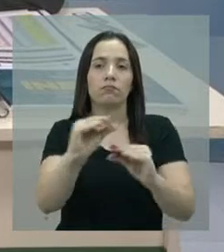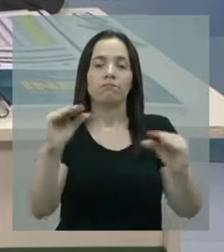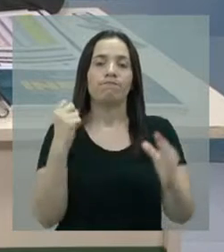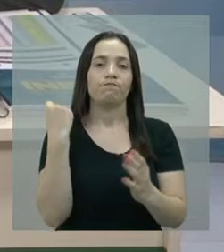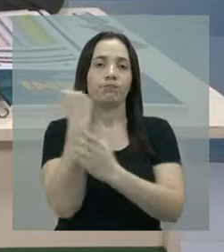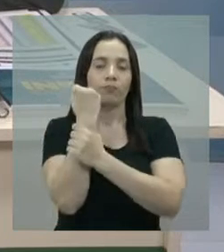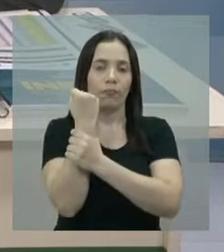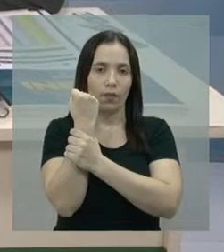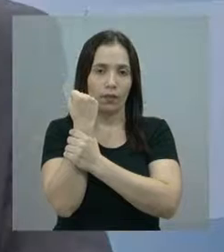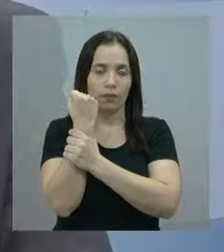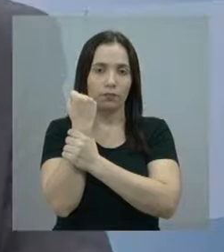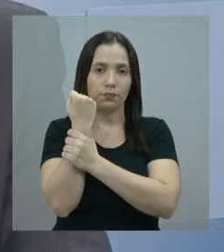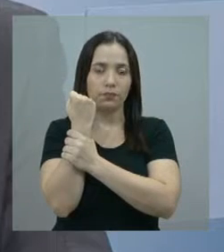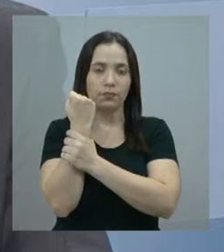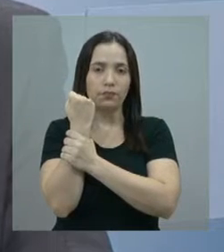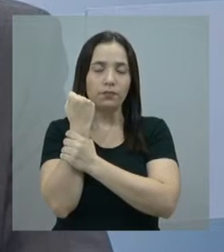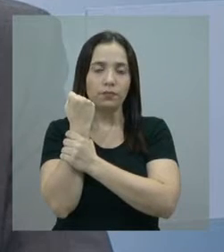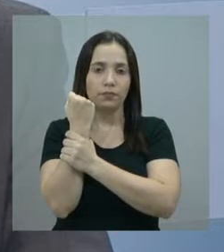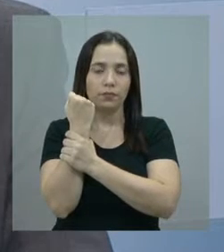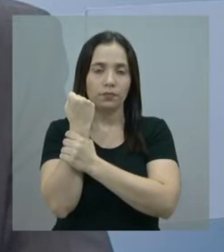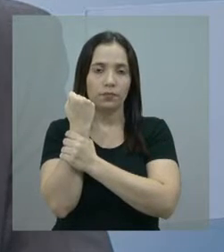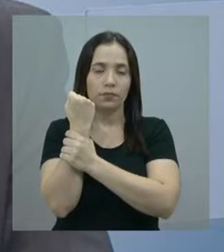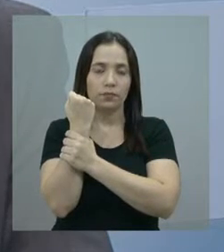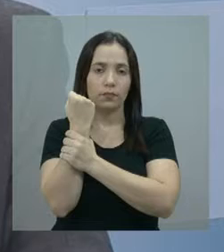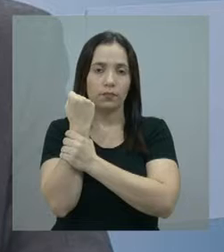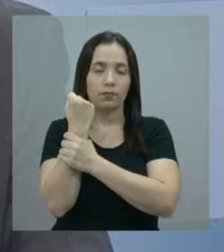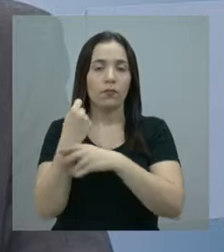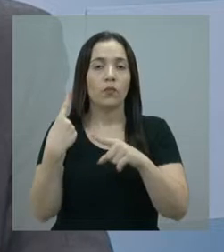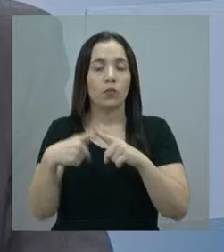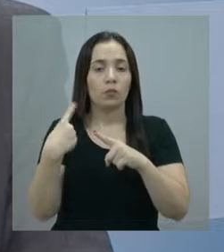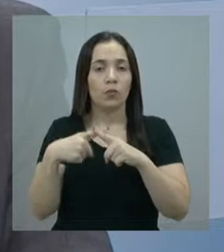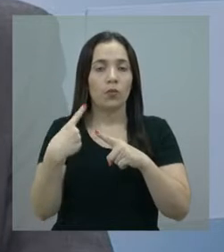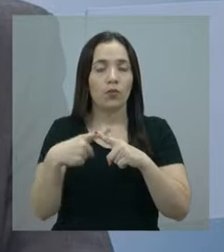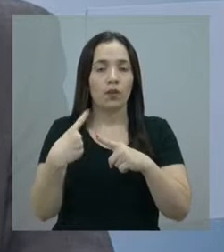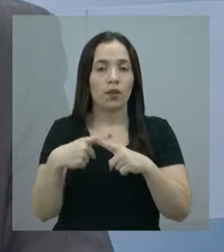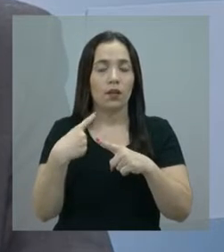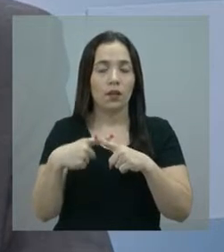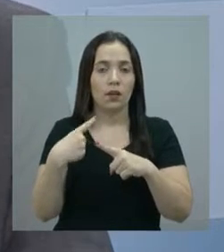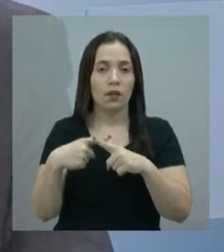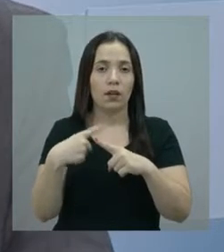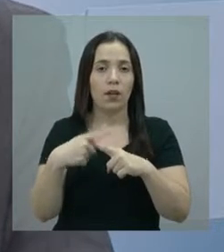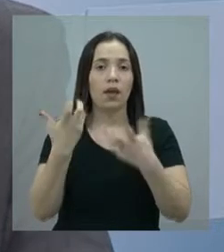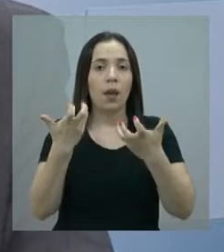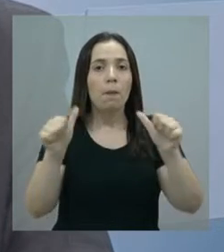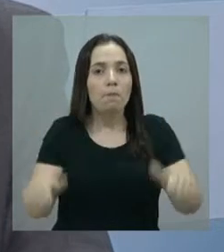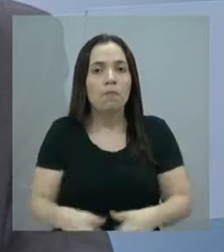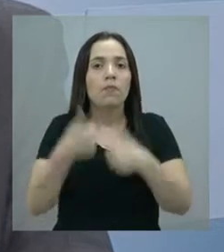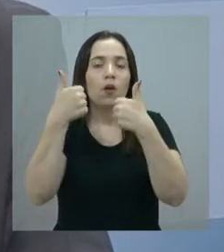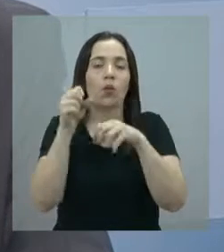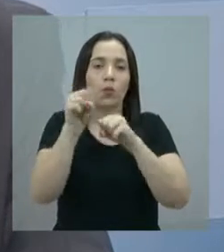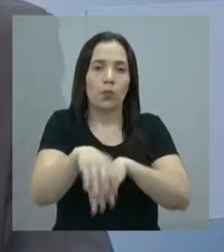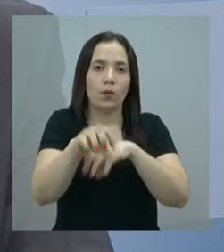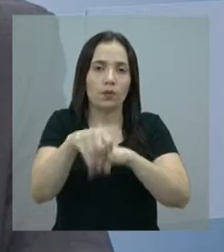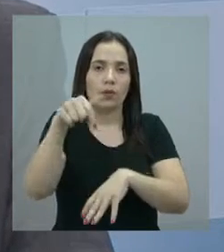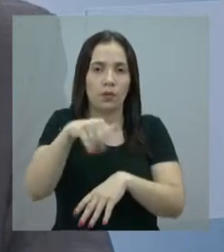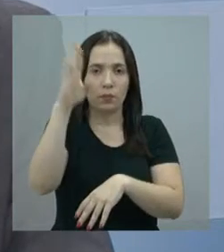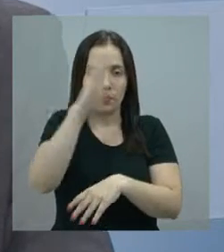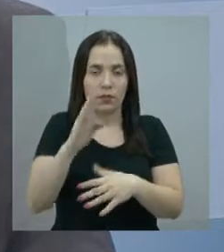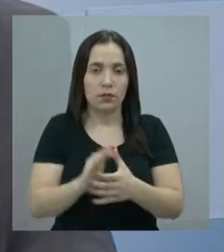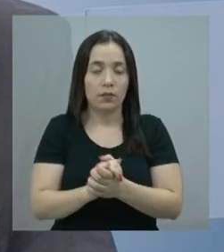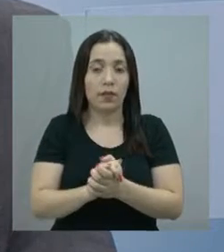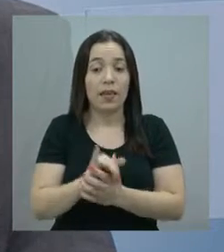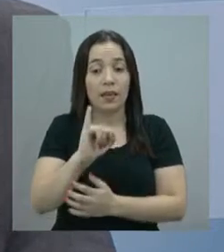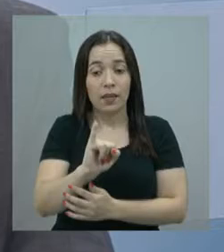garantir o recurso financeiro para que a gente pudesse melhorar a educação brasileira.